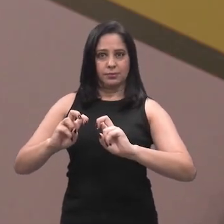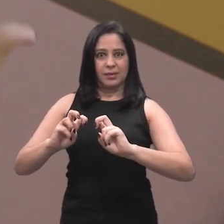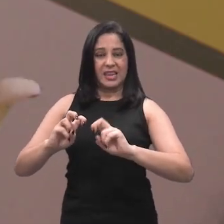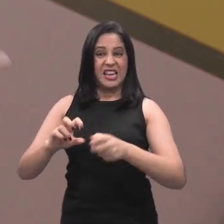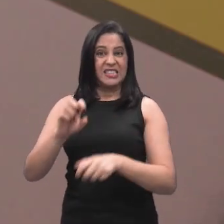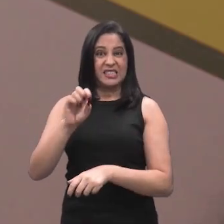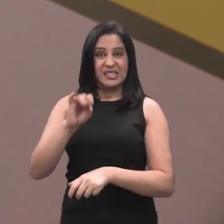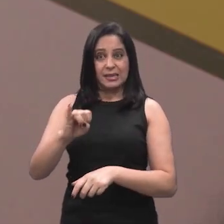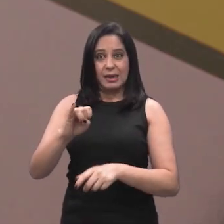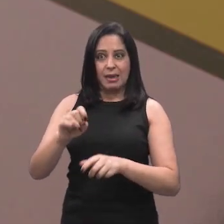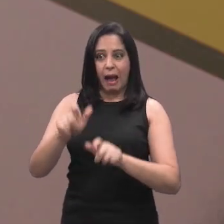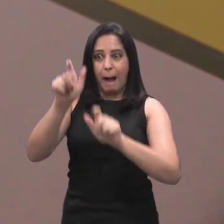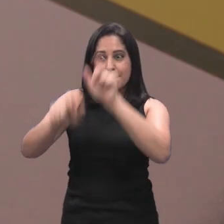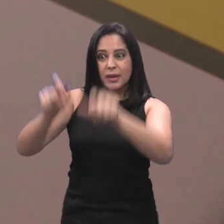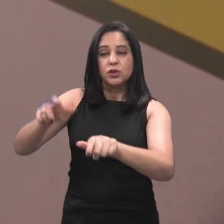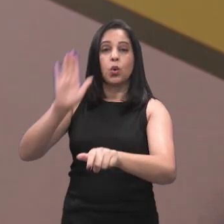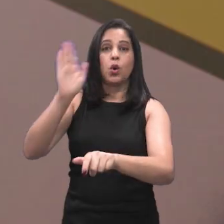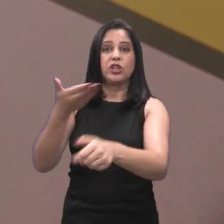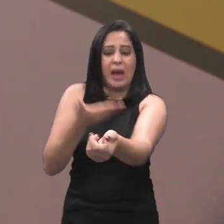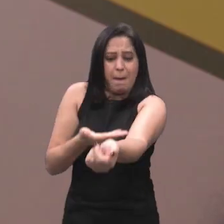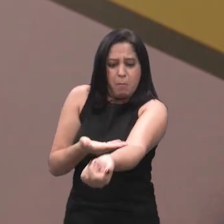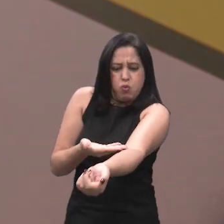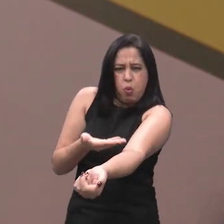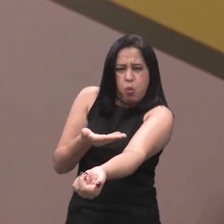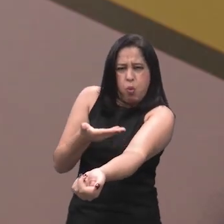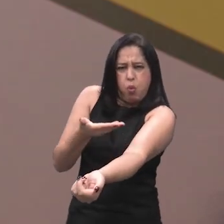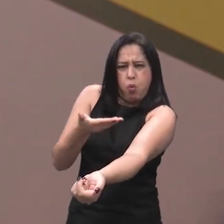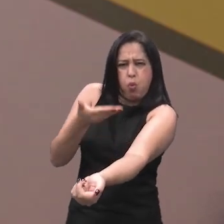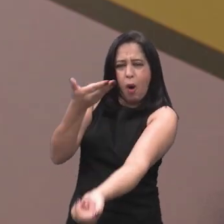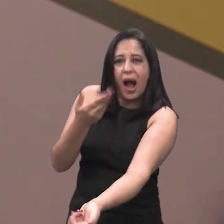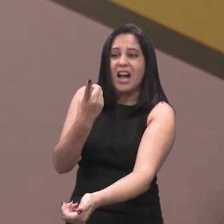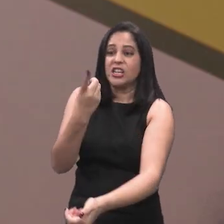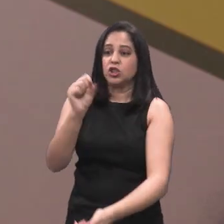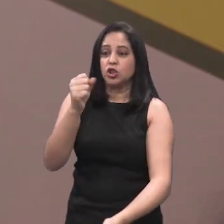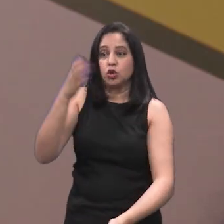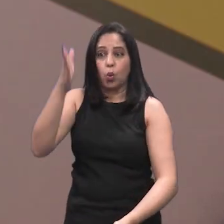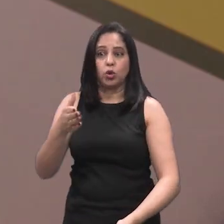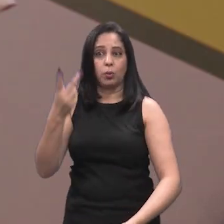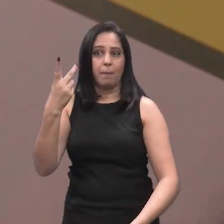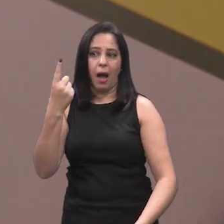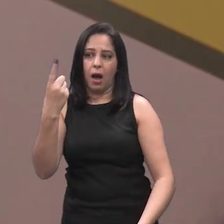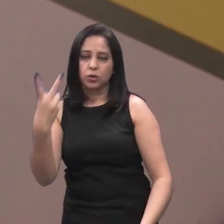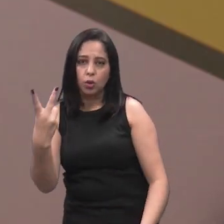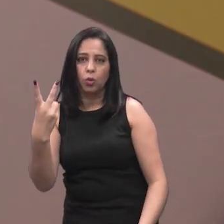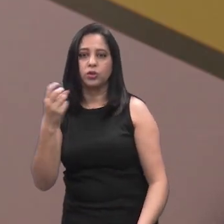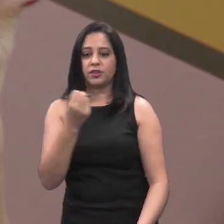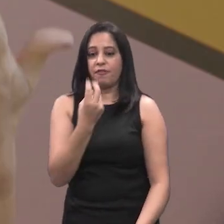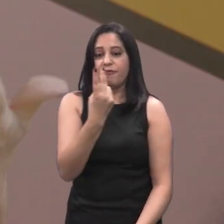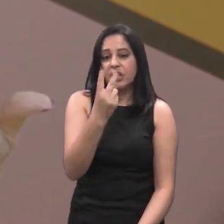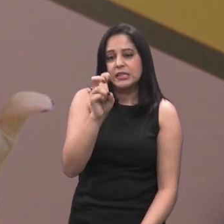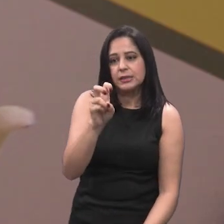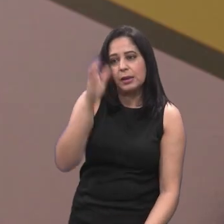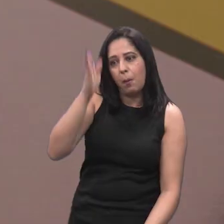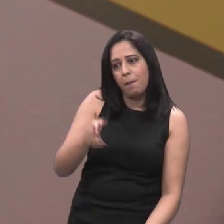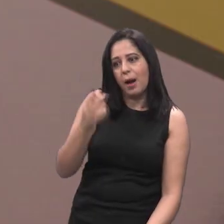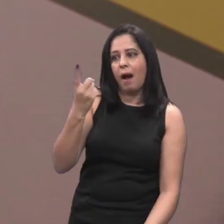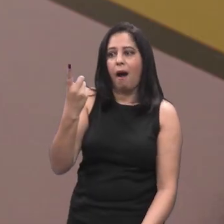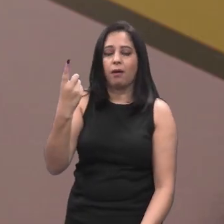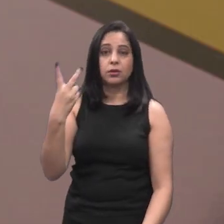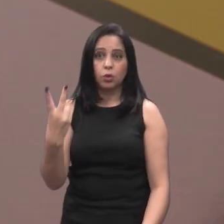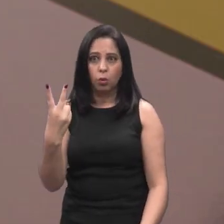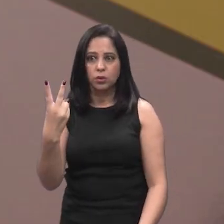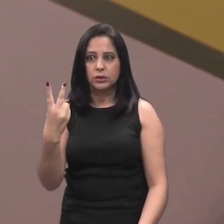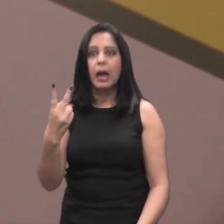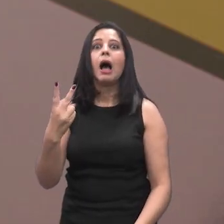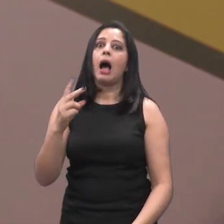muito elevados, como, por exemplo, 18/12, 25/12. E aí, os sintomas que ele pode vir a sentir nesse período é